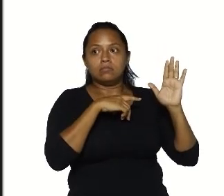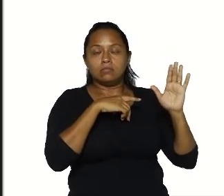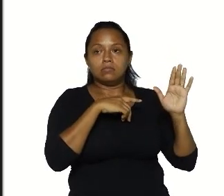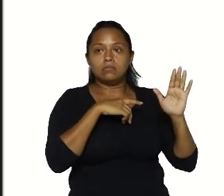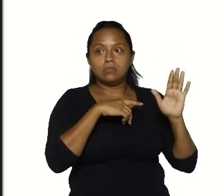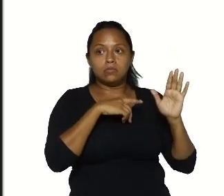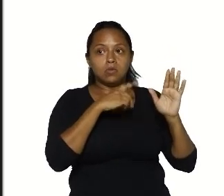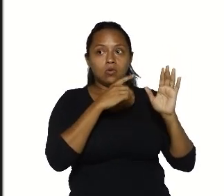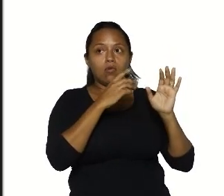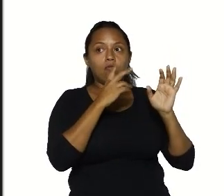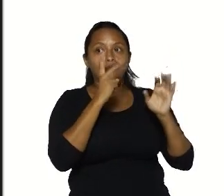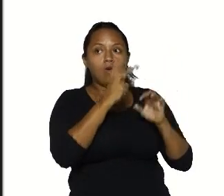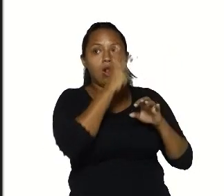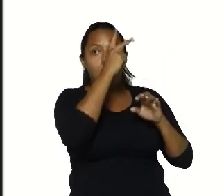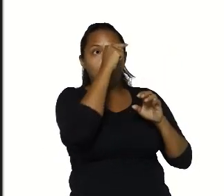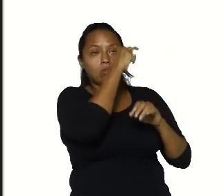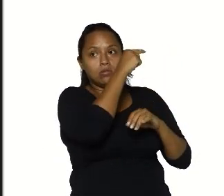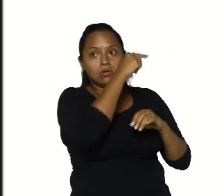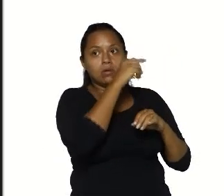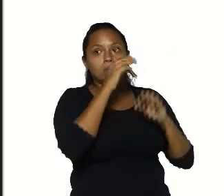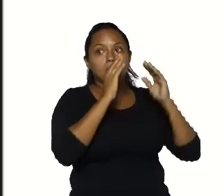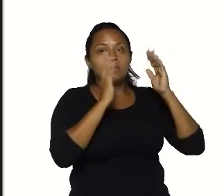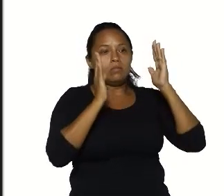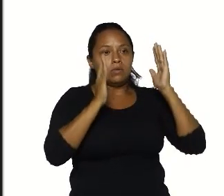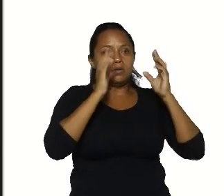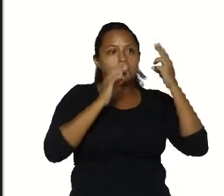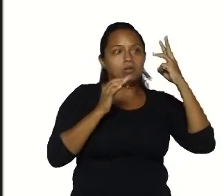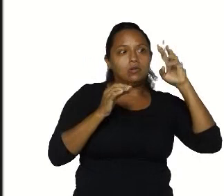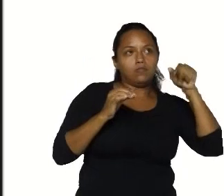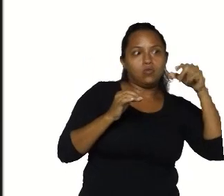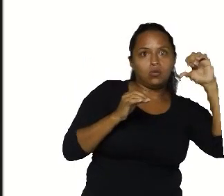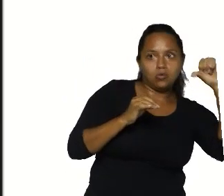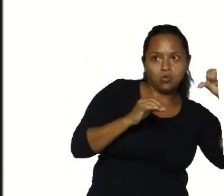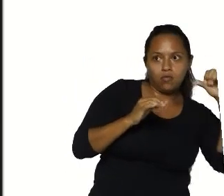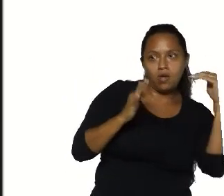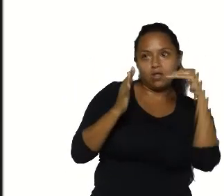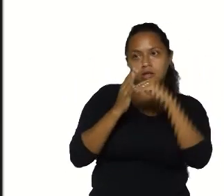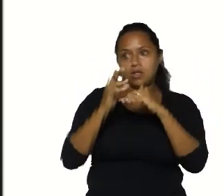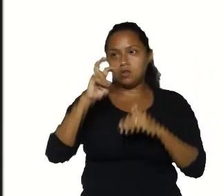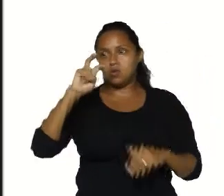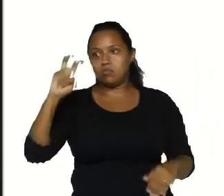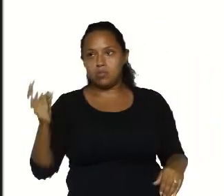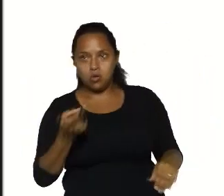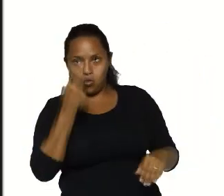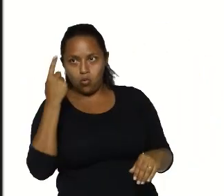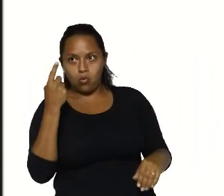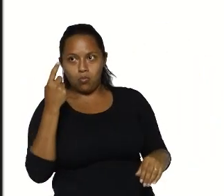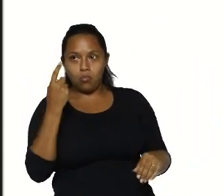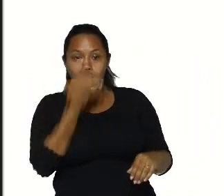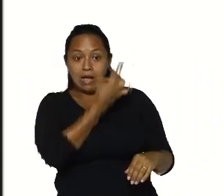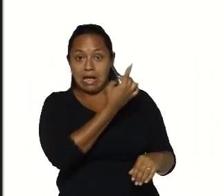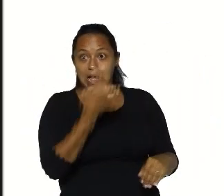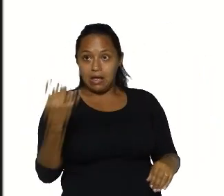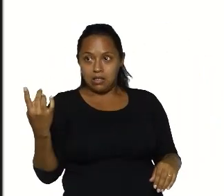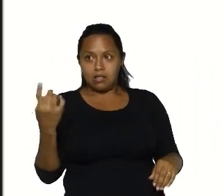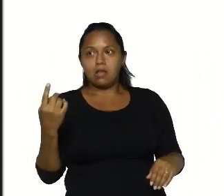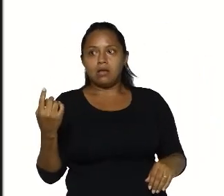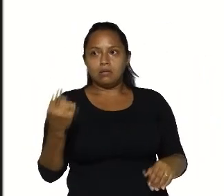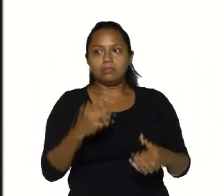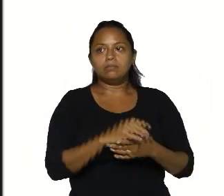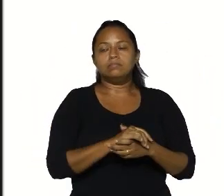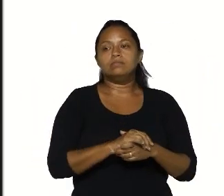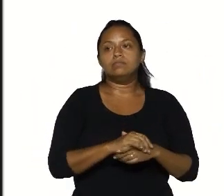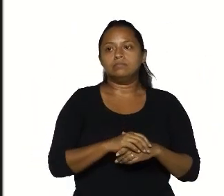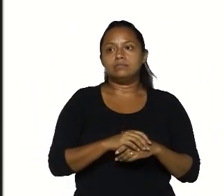segundo este valor de referência, as hemácias devem ficar entre 3,9 a 5 milhões por cada milímetro cúbico.